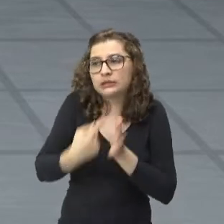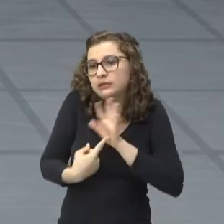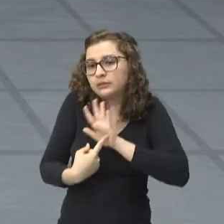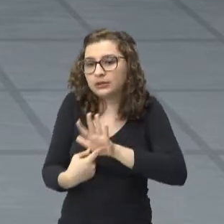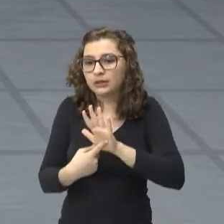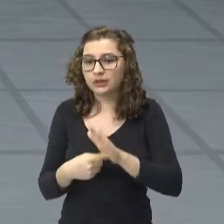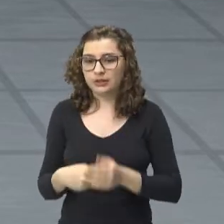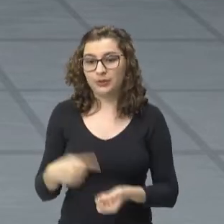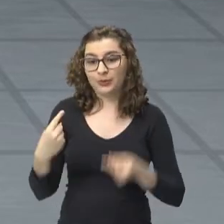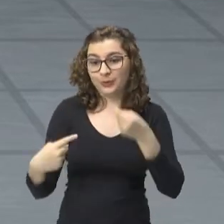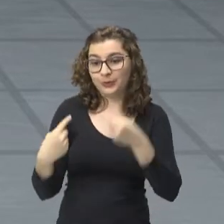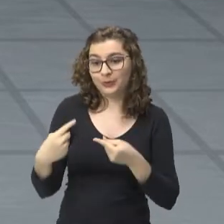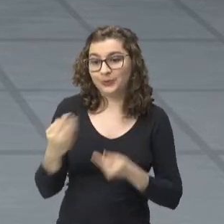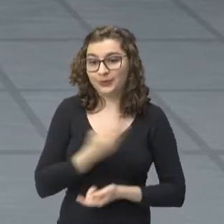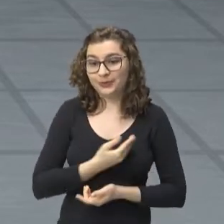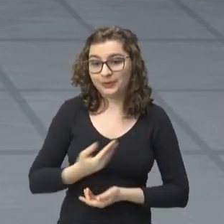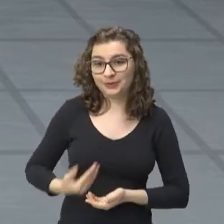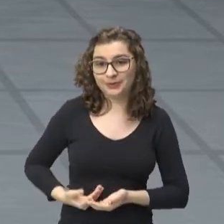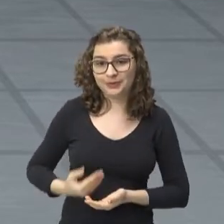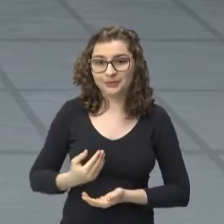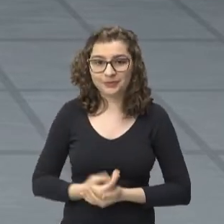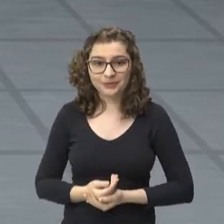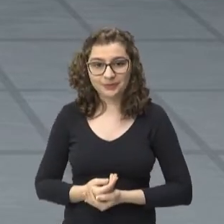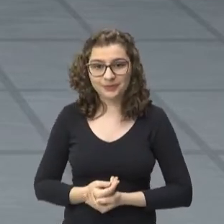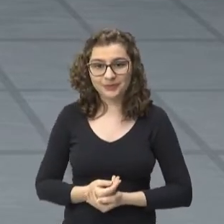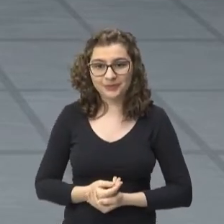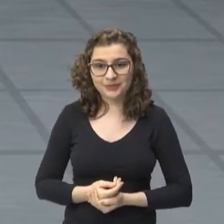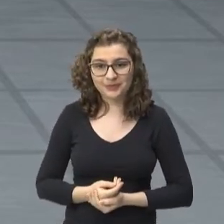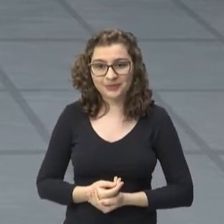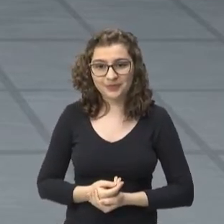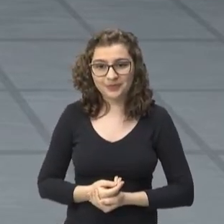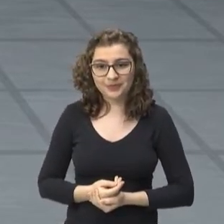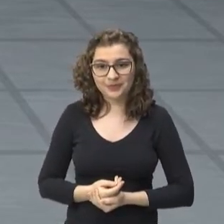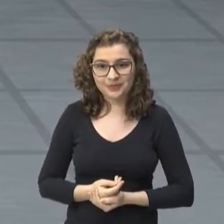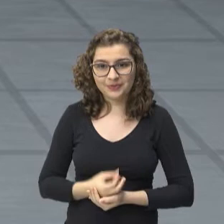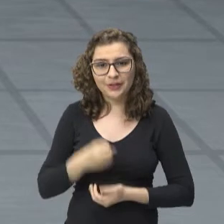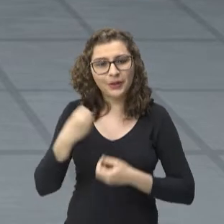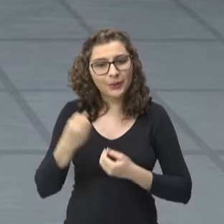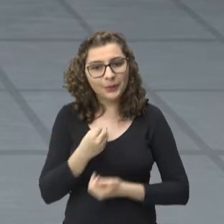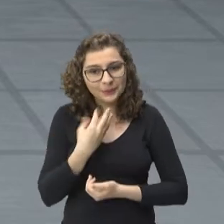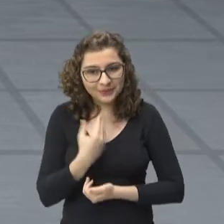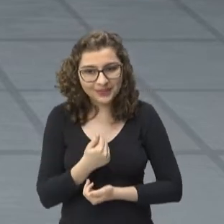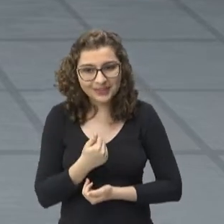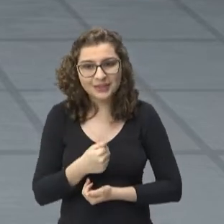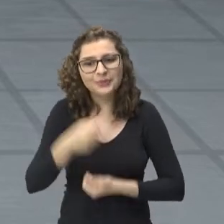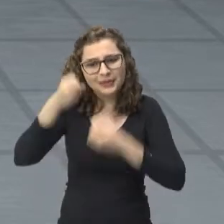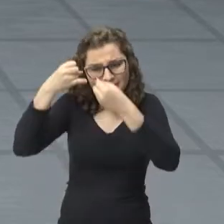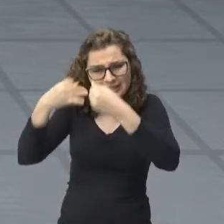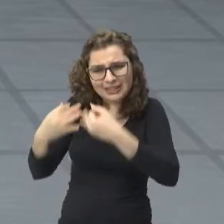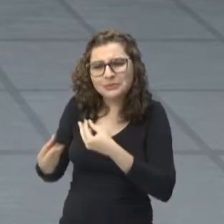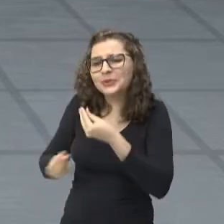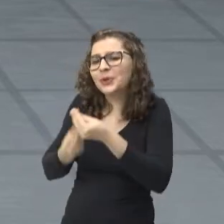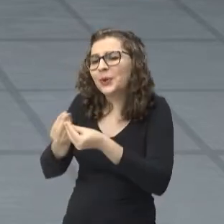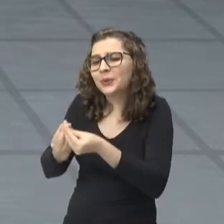de políticas públicas. Vamos lá, Djurquinha, podia falar para nós aí o que é política pública, dar um exemplo?